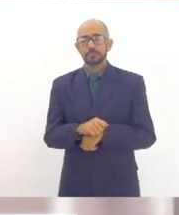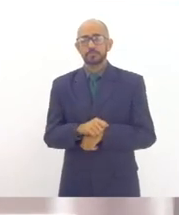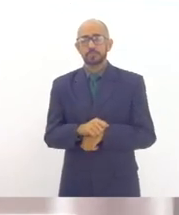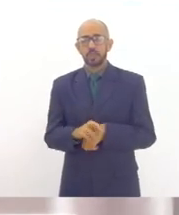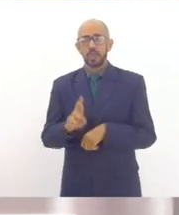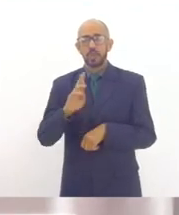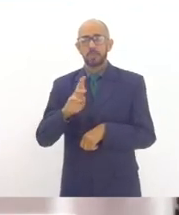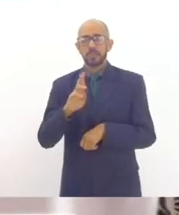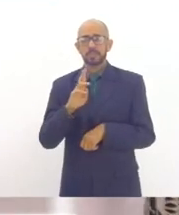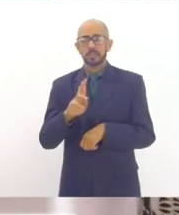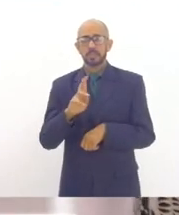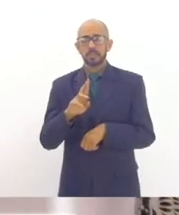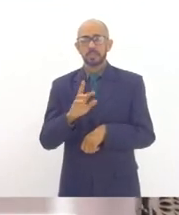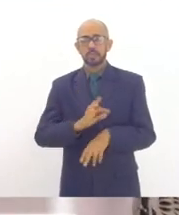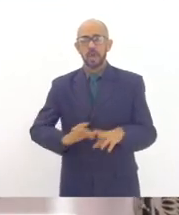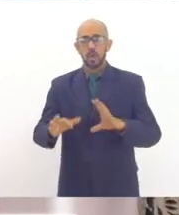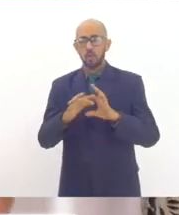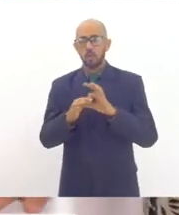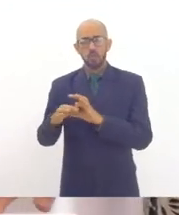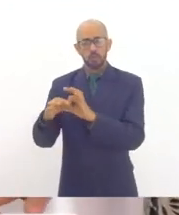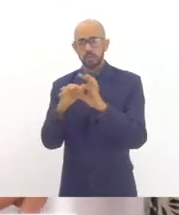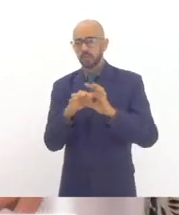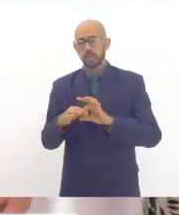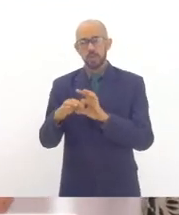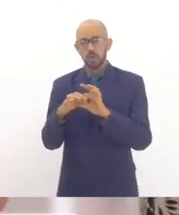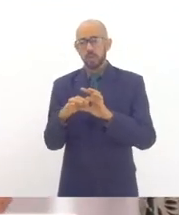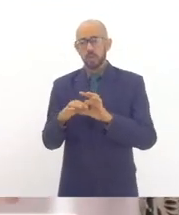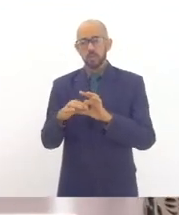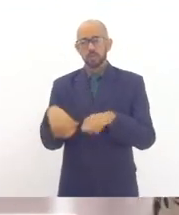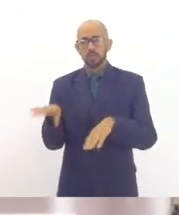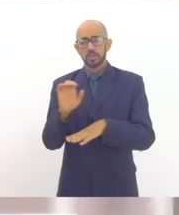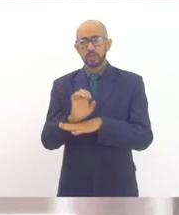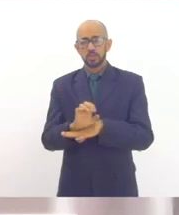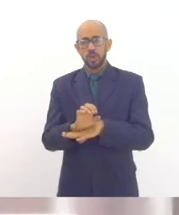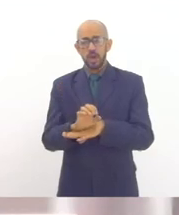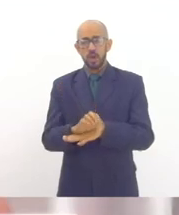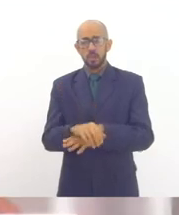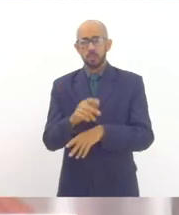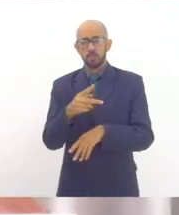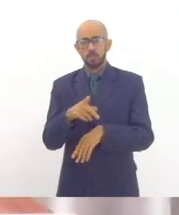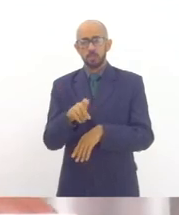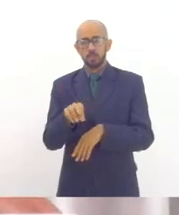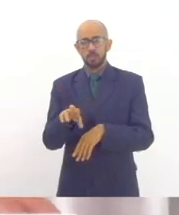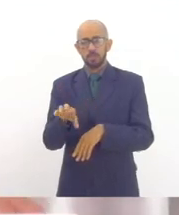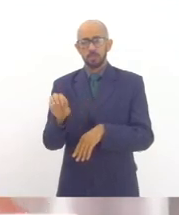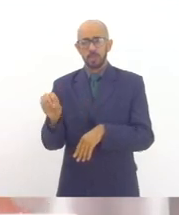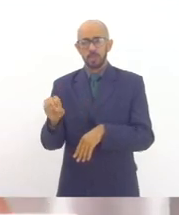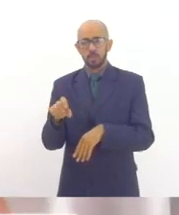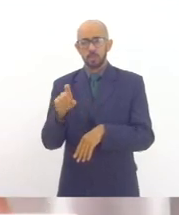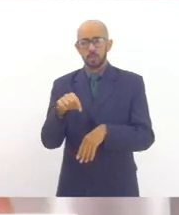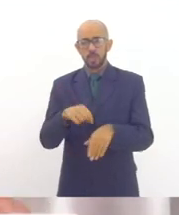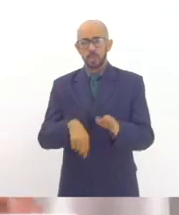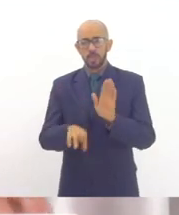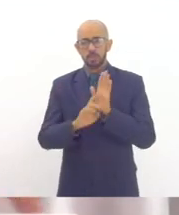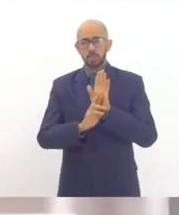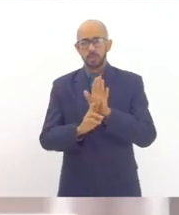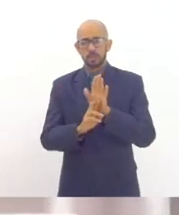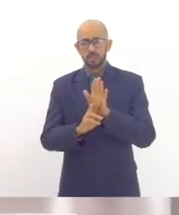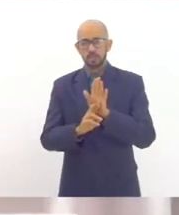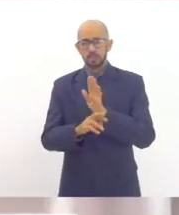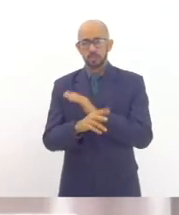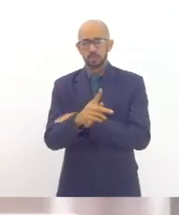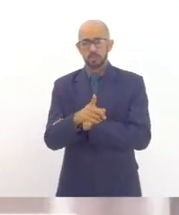representante da União Estadual dos Estudantes Secundaristas, Pedro Lucas Tirel. Estou trazendo aqui a representação dos estudantes. Pedro Lucas